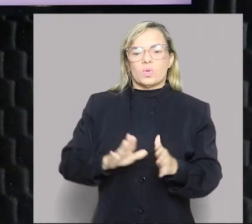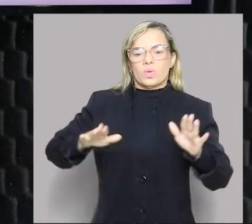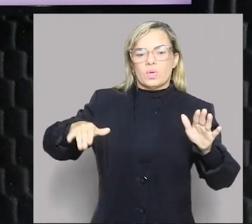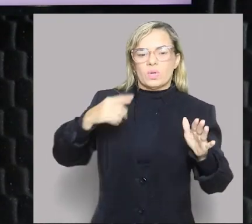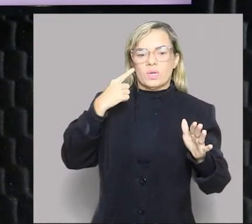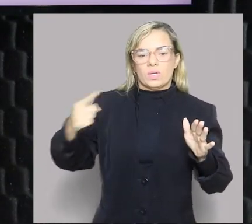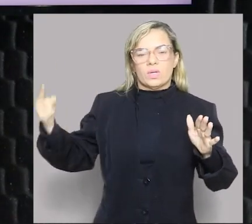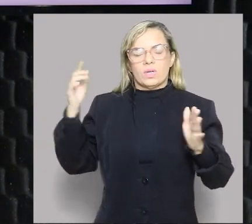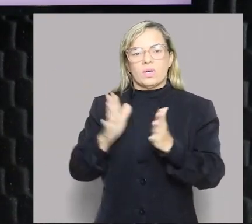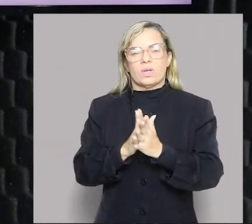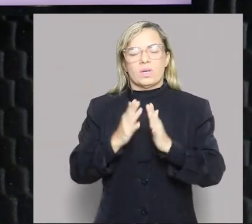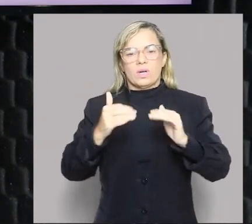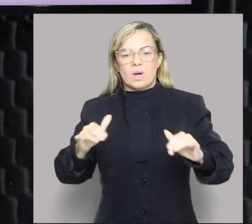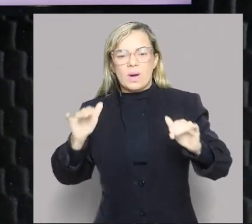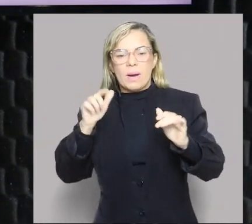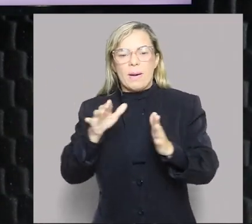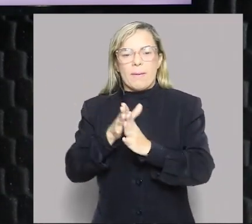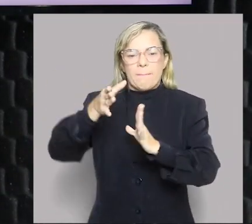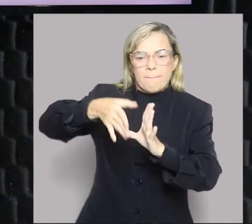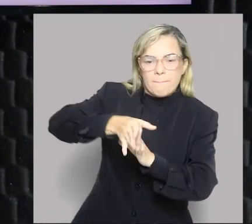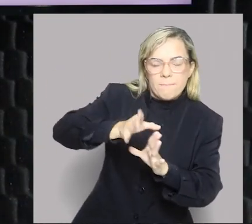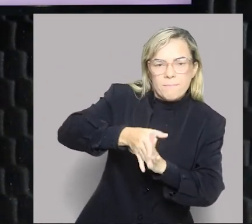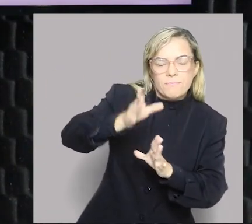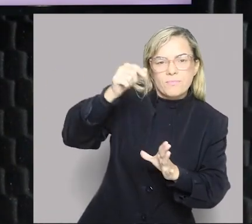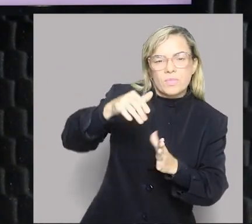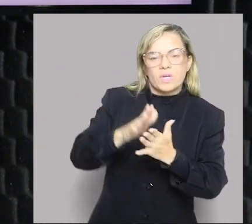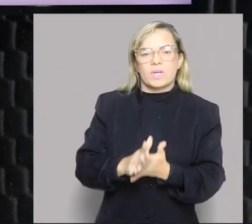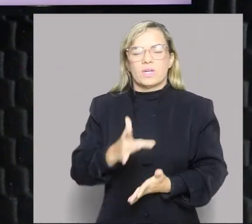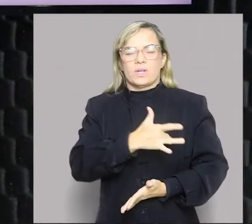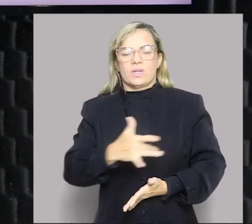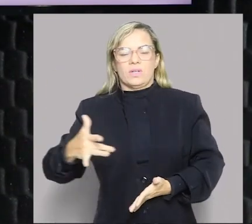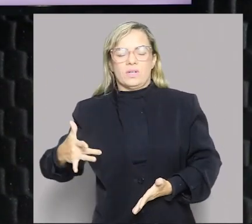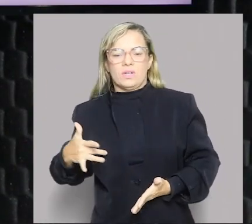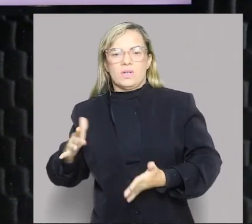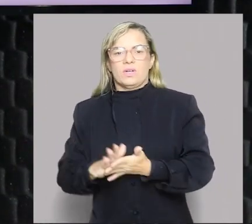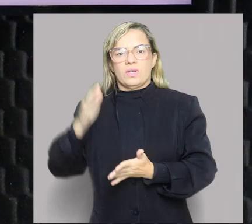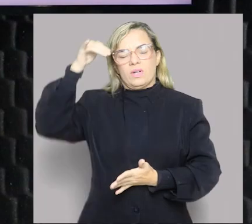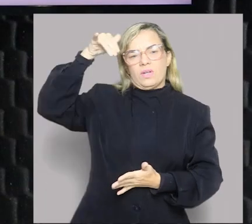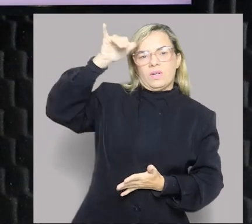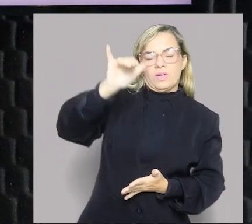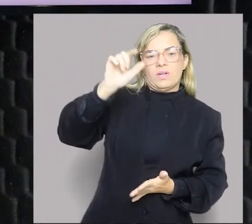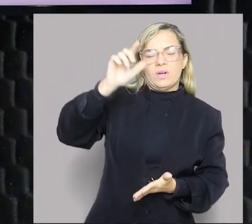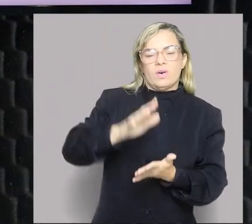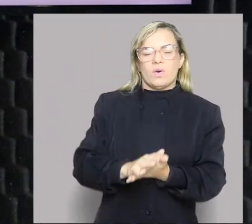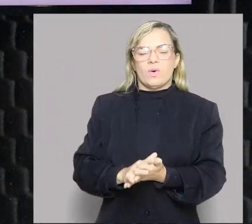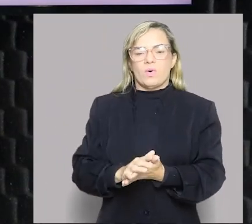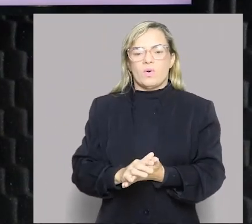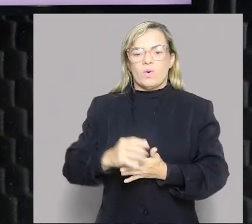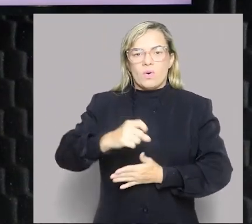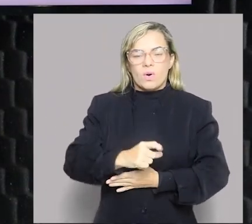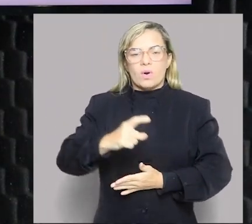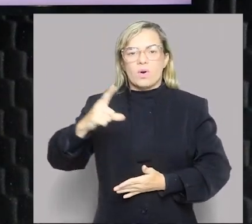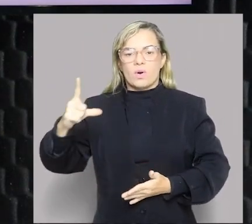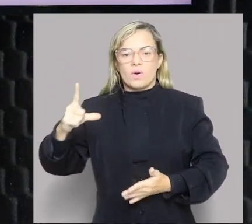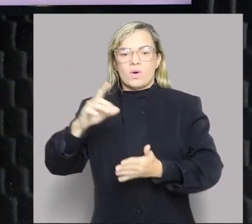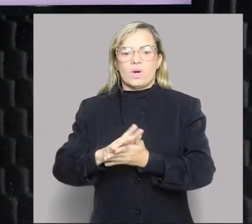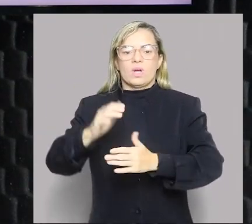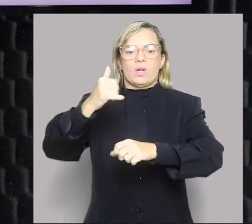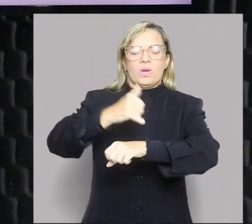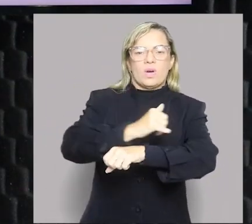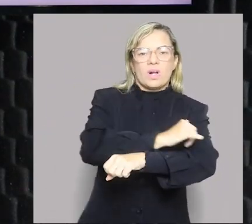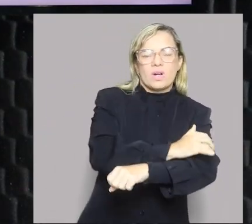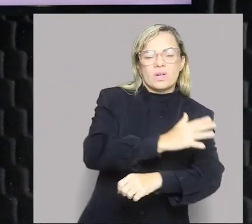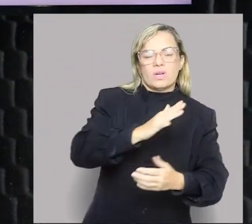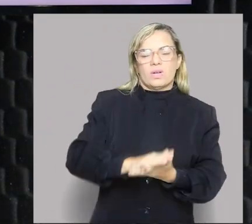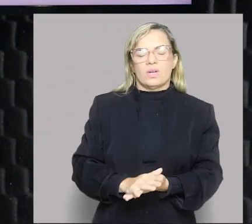alimentação que vai evitar o aumento do seu colesterol e reduzir os riscos de infarto. E o que a questão